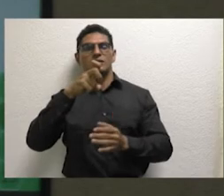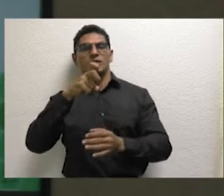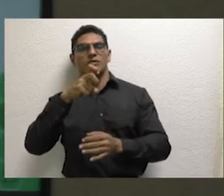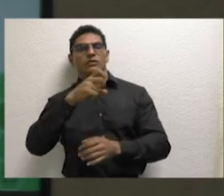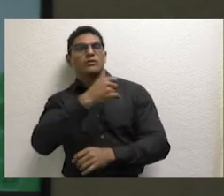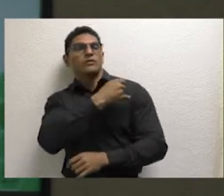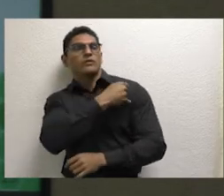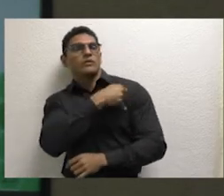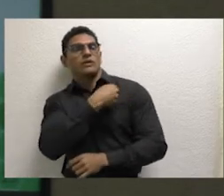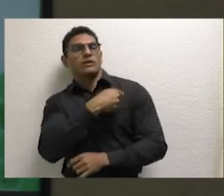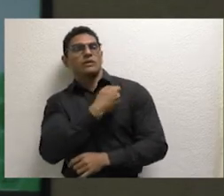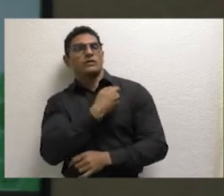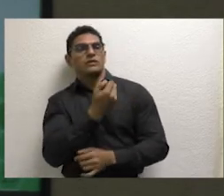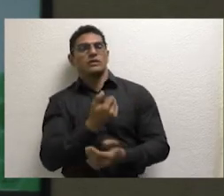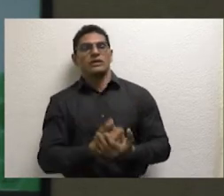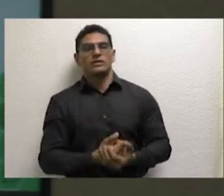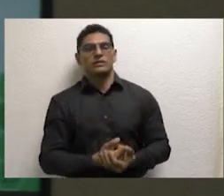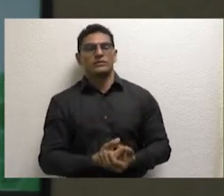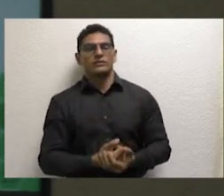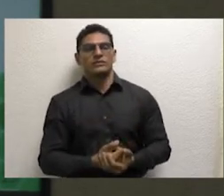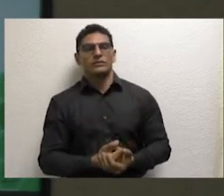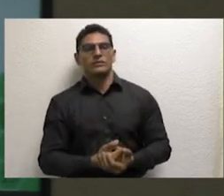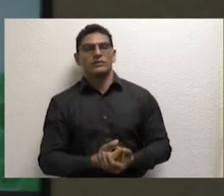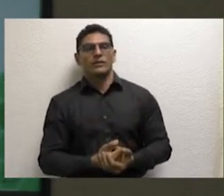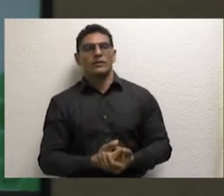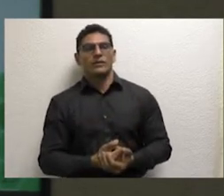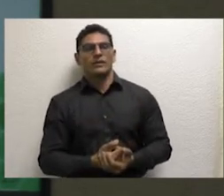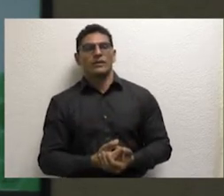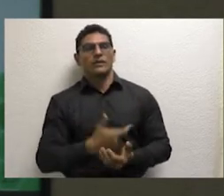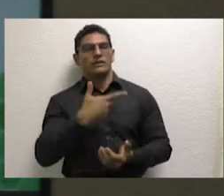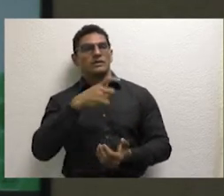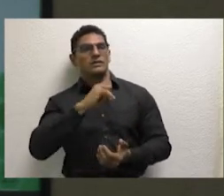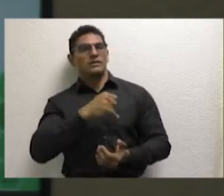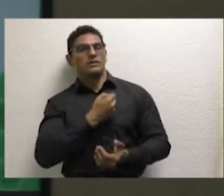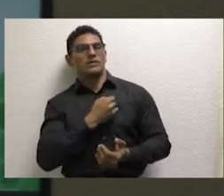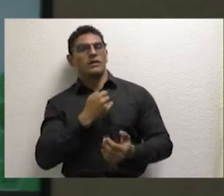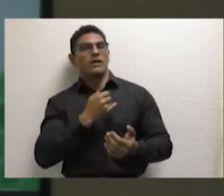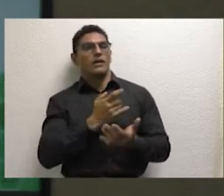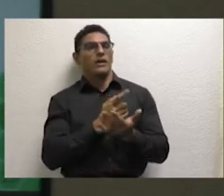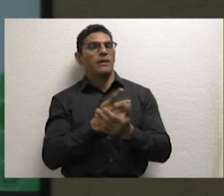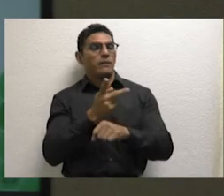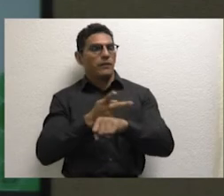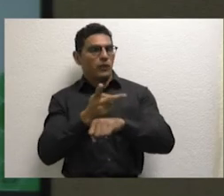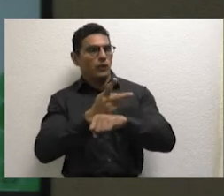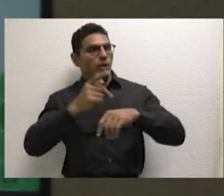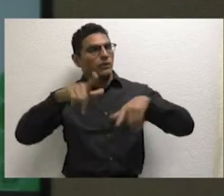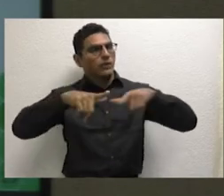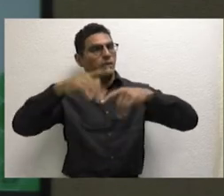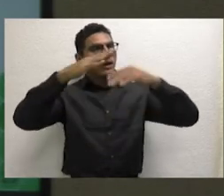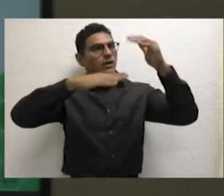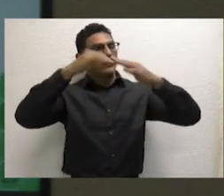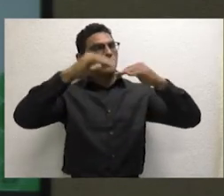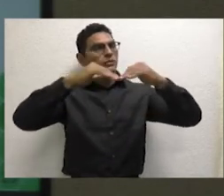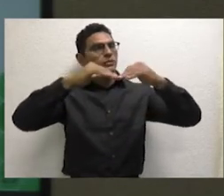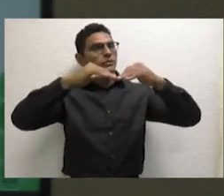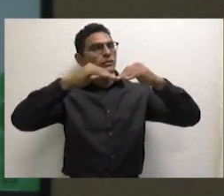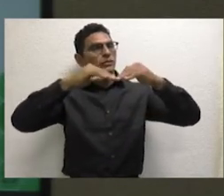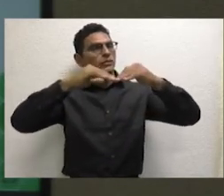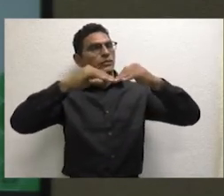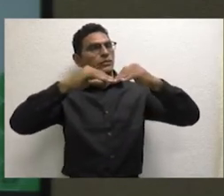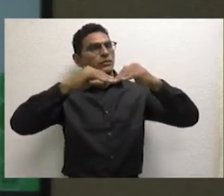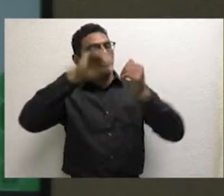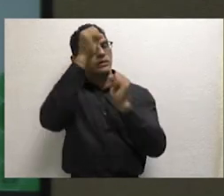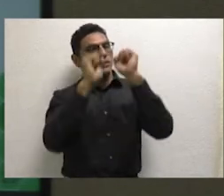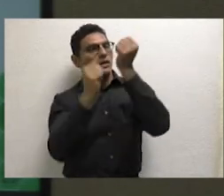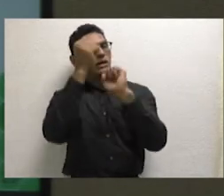pessoas que estão na idade de buscar emprego na indústria o estado do Amazonas